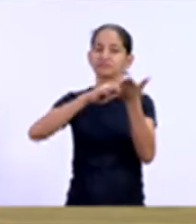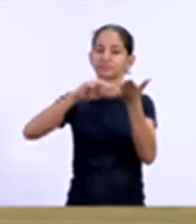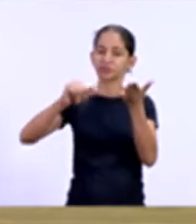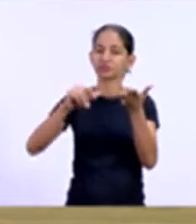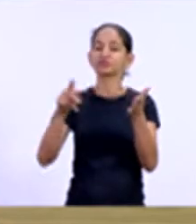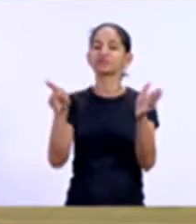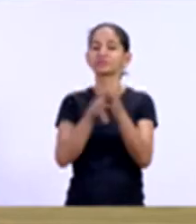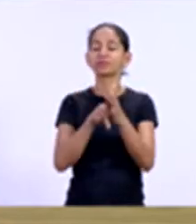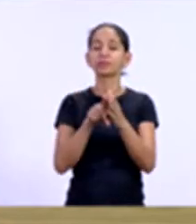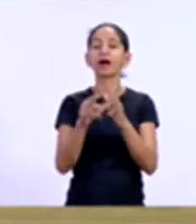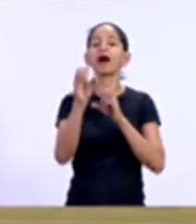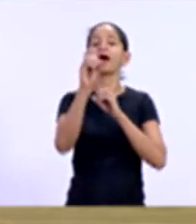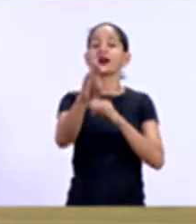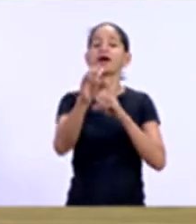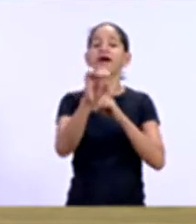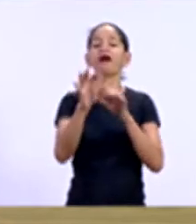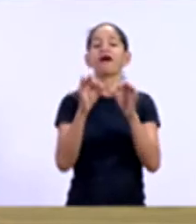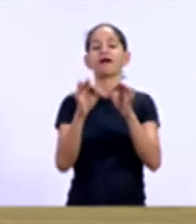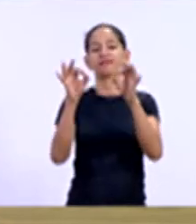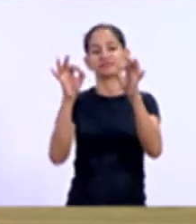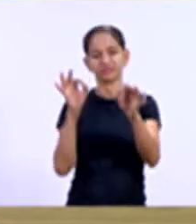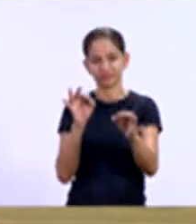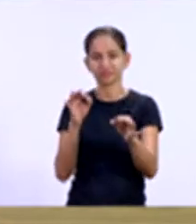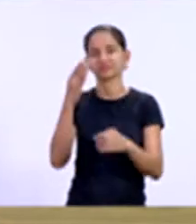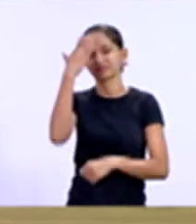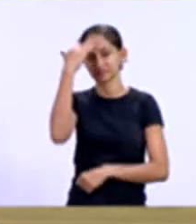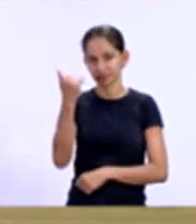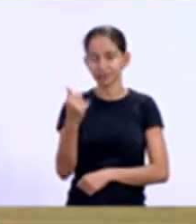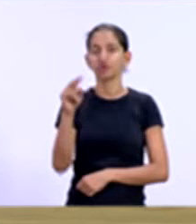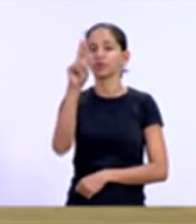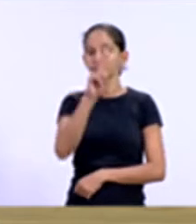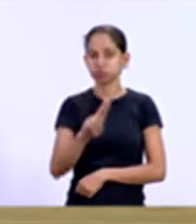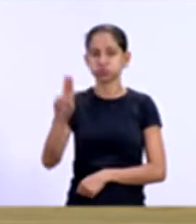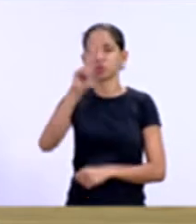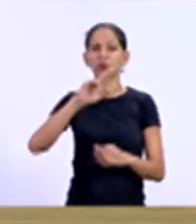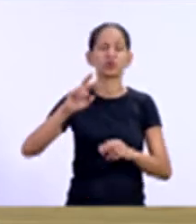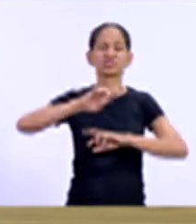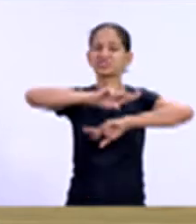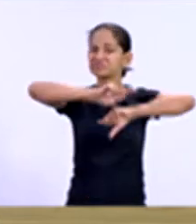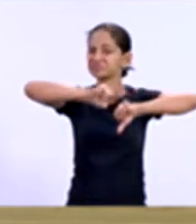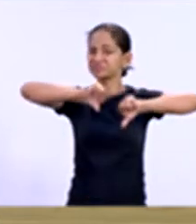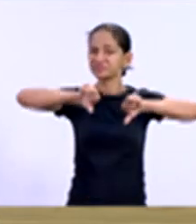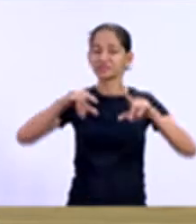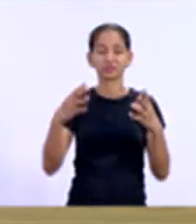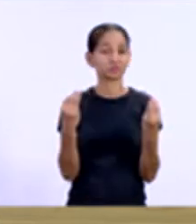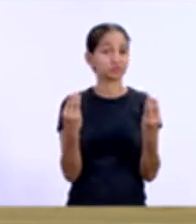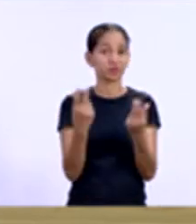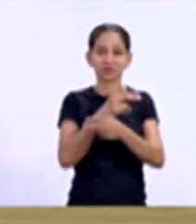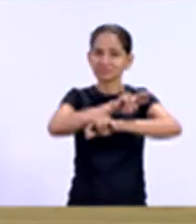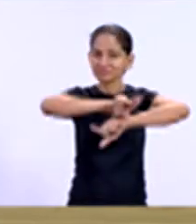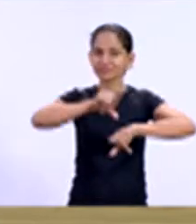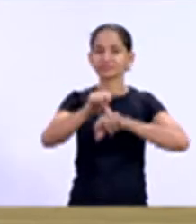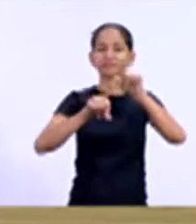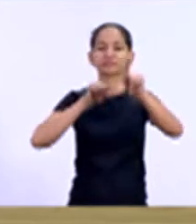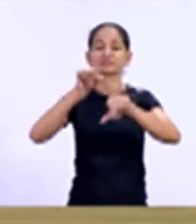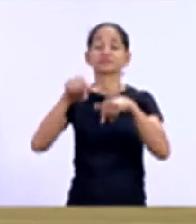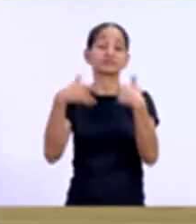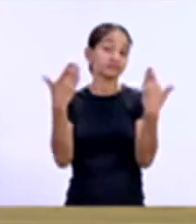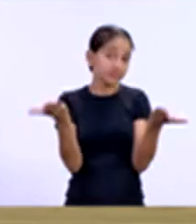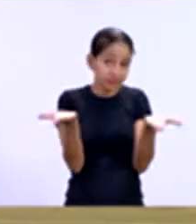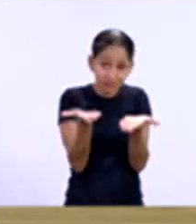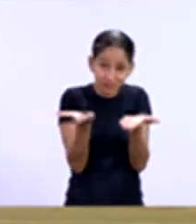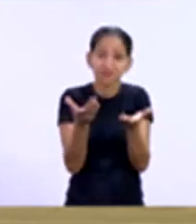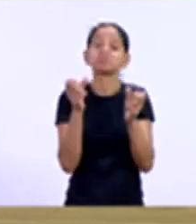para EAD, para a gente saber usar essa ferramenta, essa tecnologia, esse mundo de conhecimento que a gente tem à nossa frente, em nossas mãos,